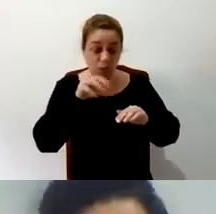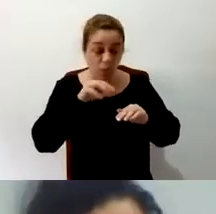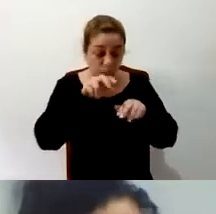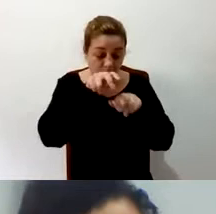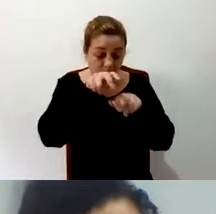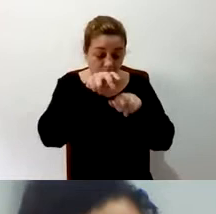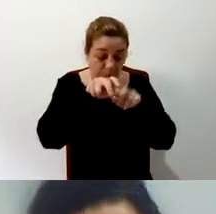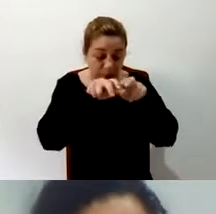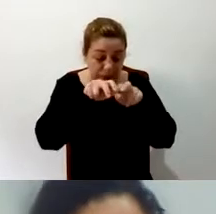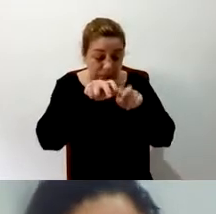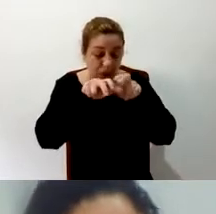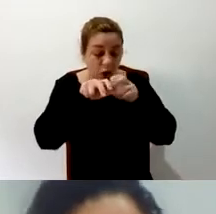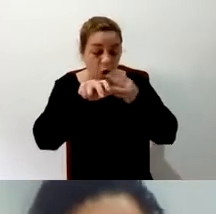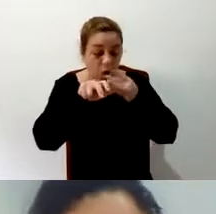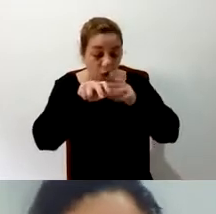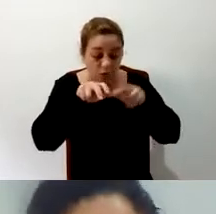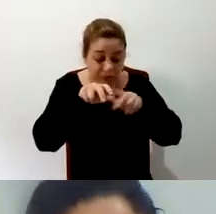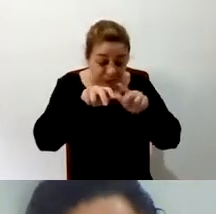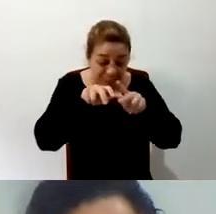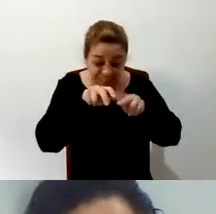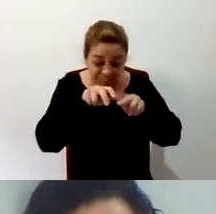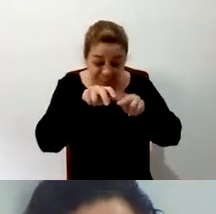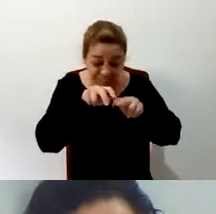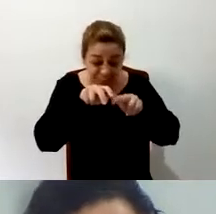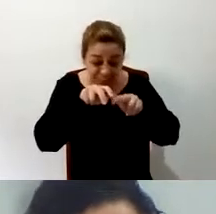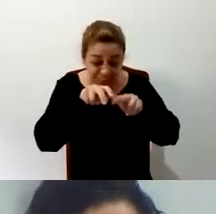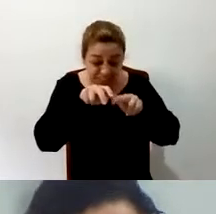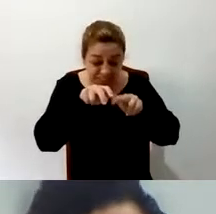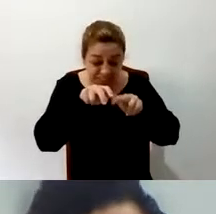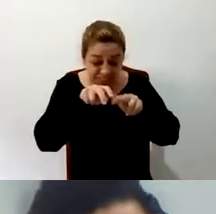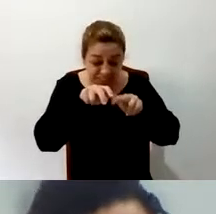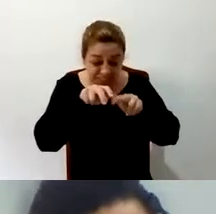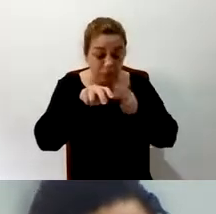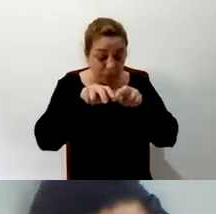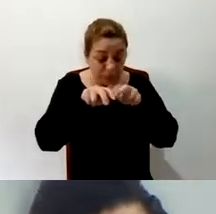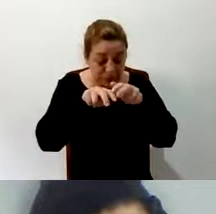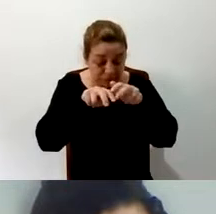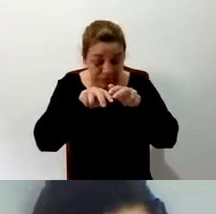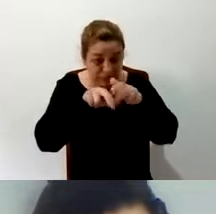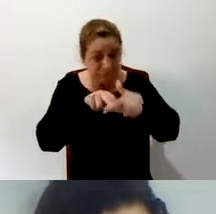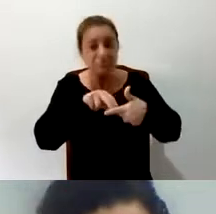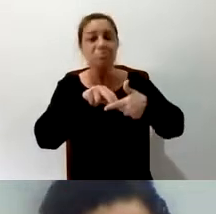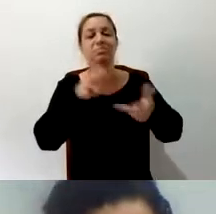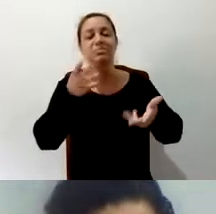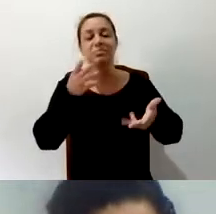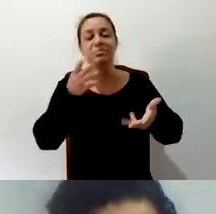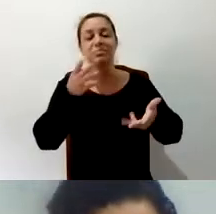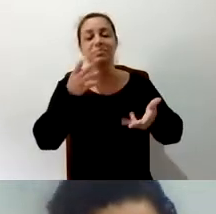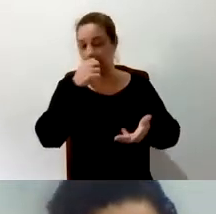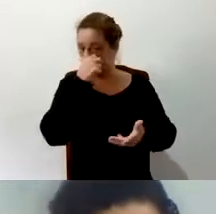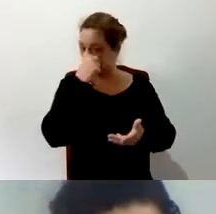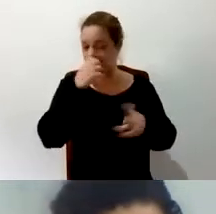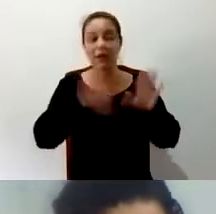coloração, a gente aí pisa em falso e cai mesmo. Isso é, às vezes, uma coisa que para a gente, né, a gente não